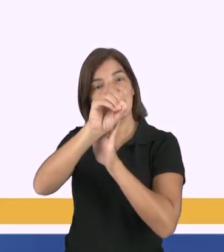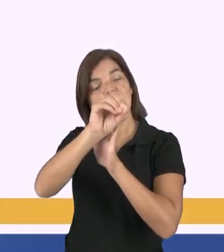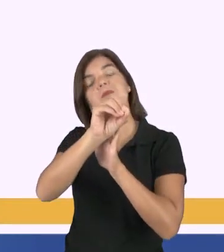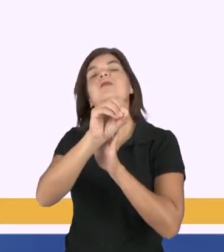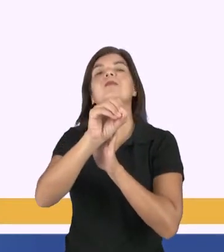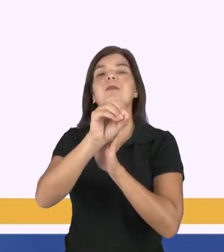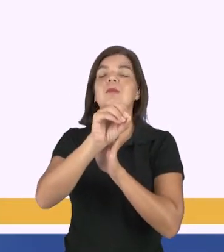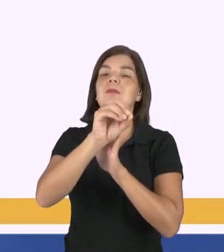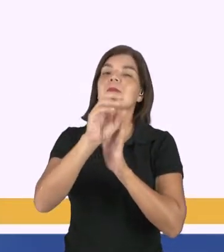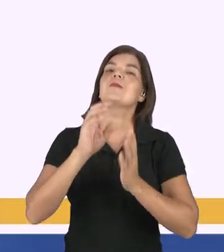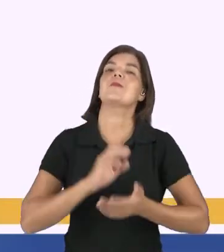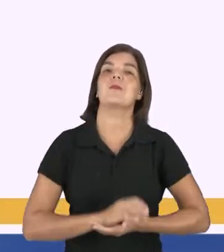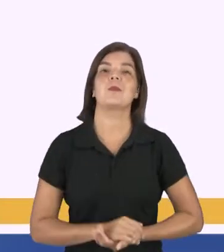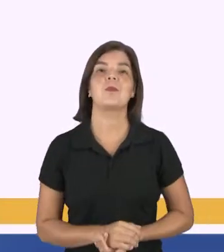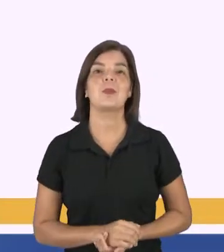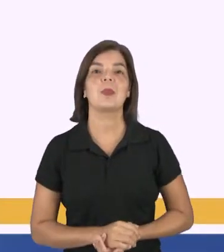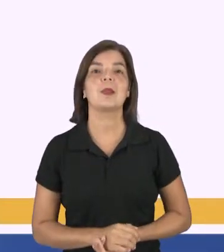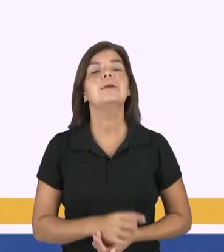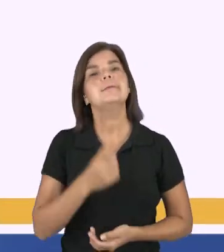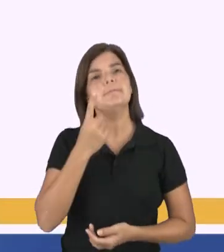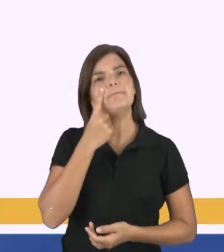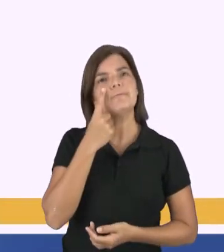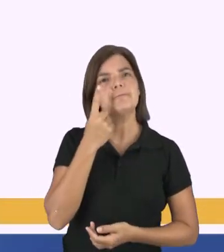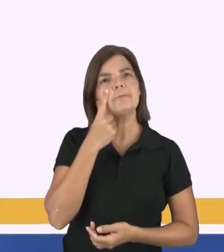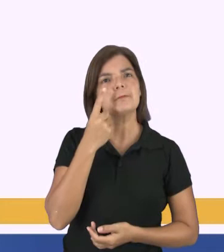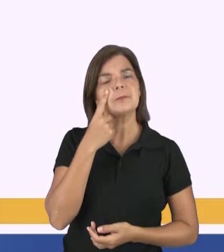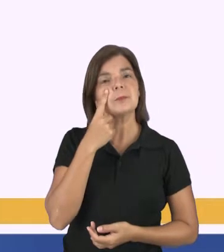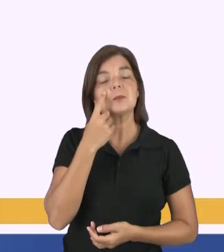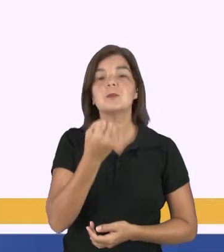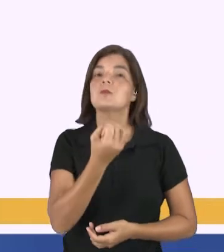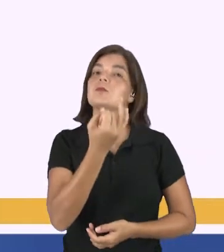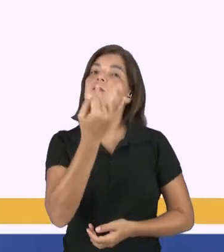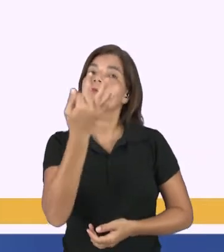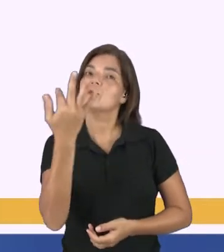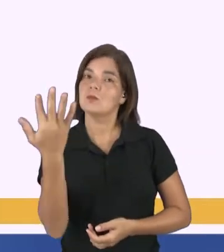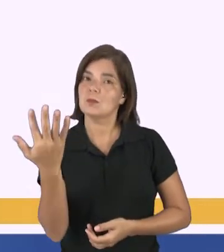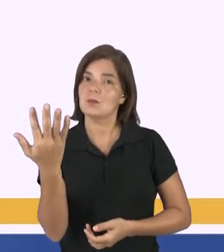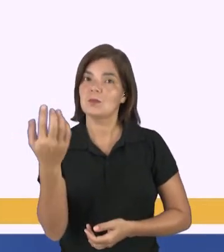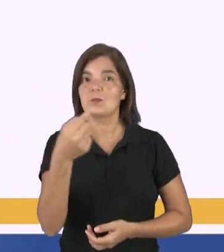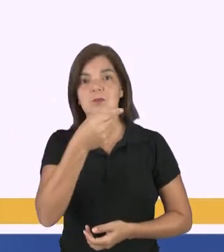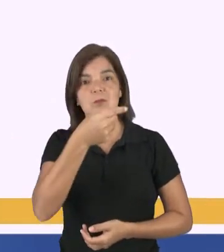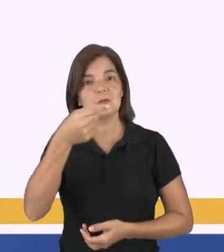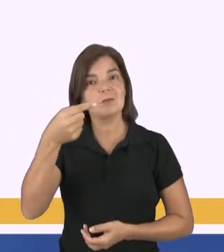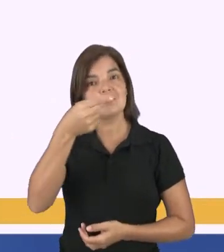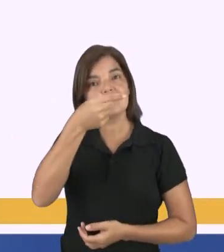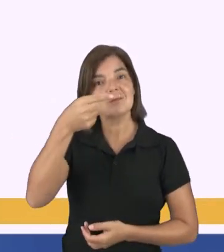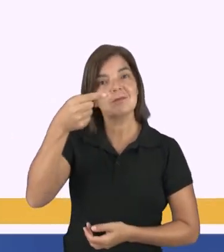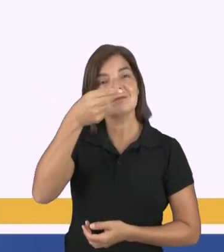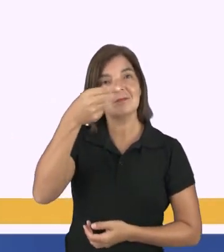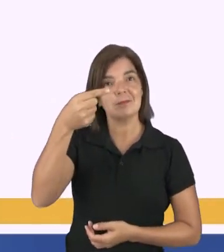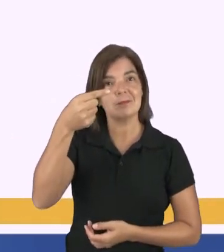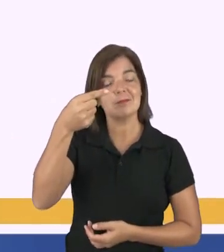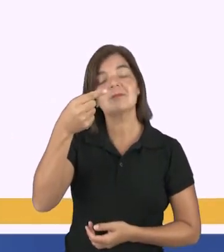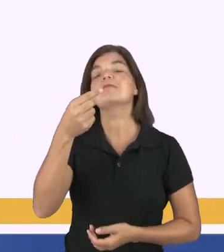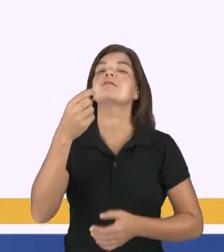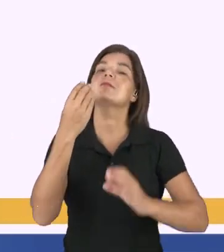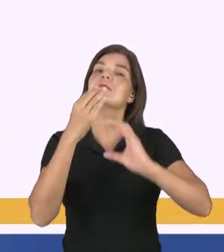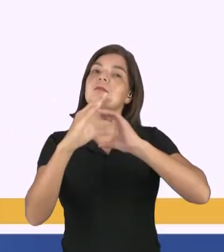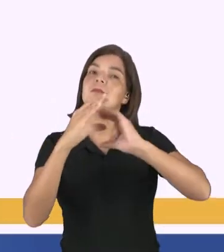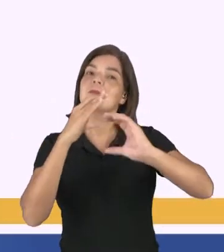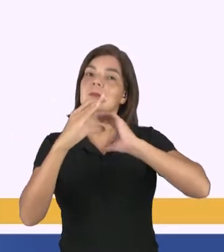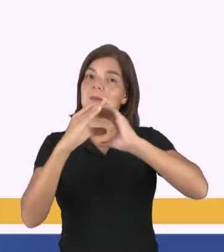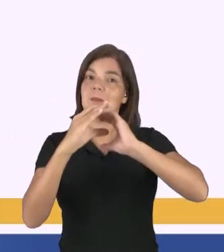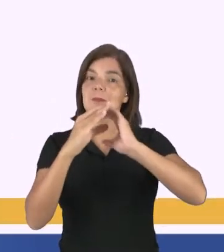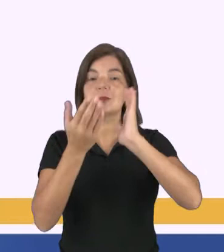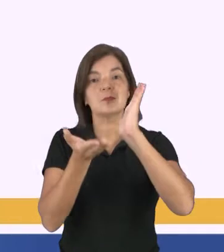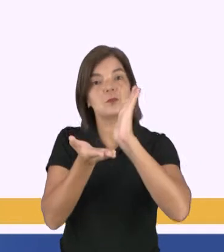no seu eu faço e assim por diante eu conto as linhas da pauta musical de